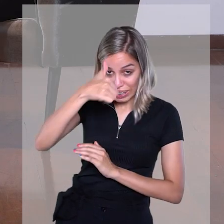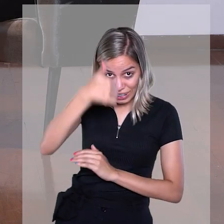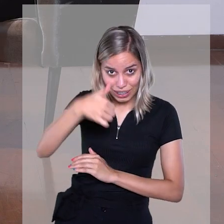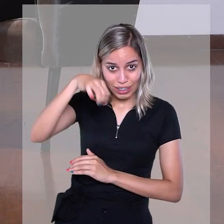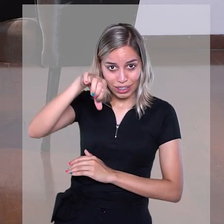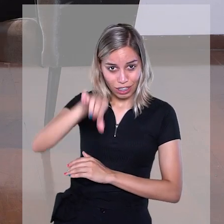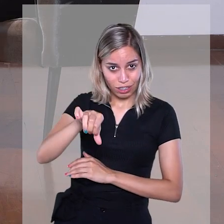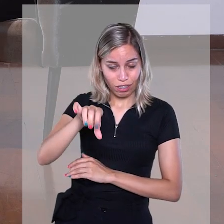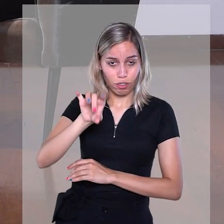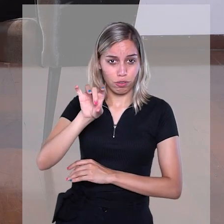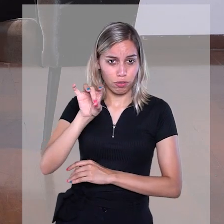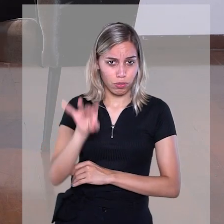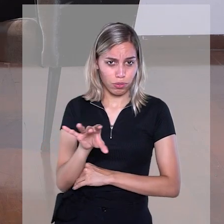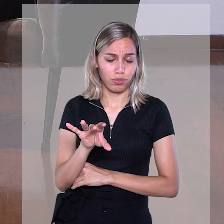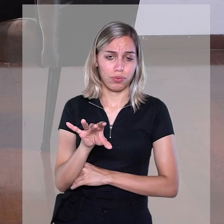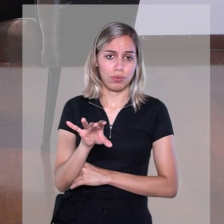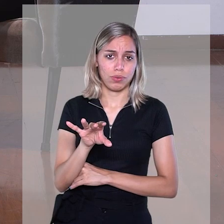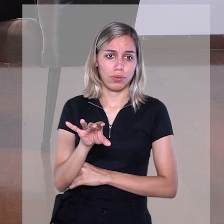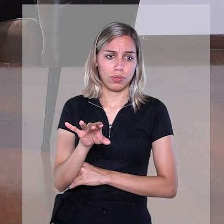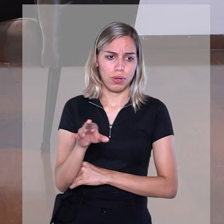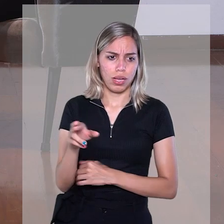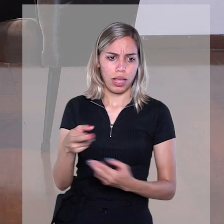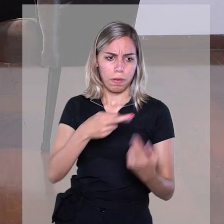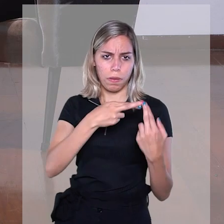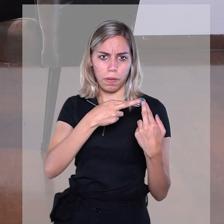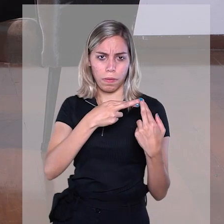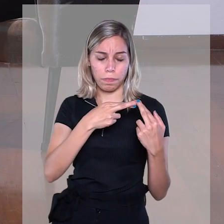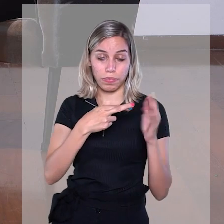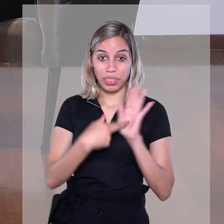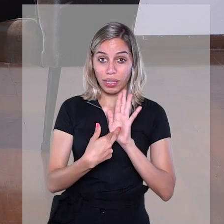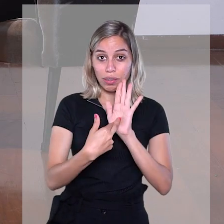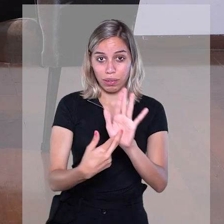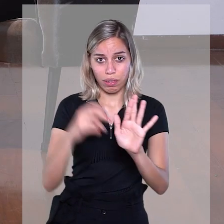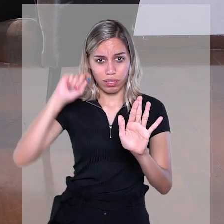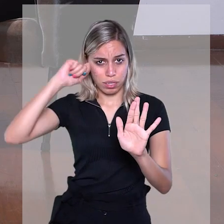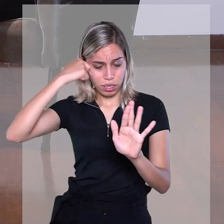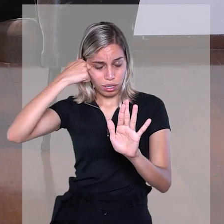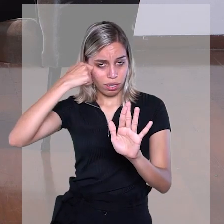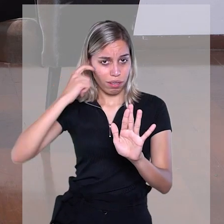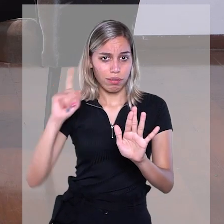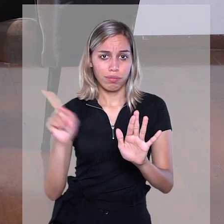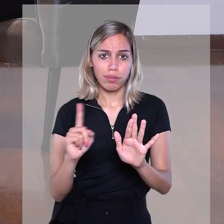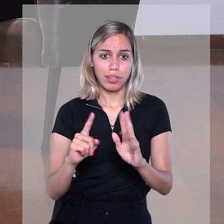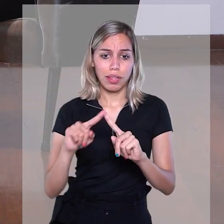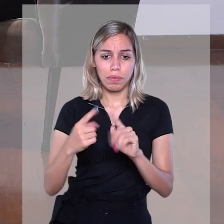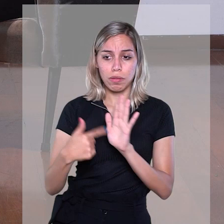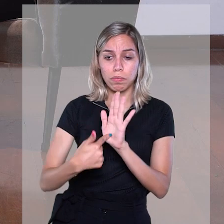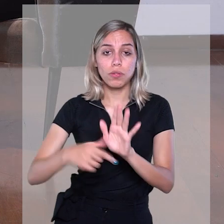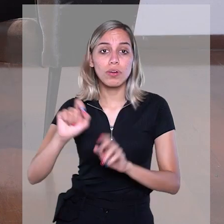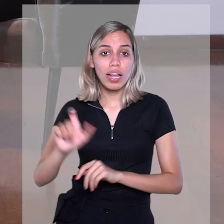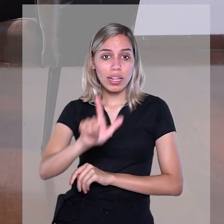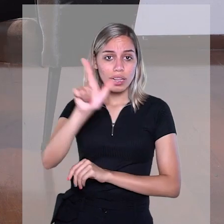uma grande, abre aspas, representatividade negra. É o século em que literatura é entendida como